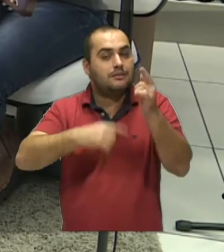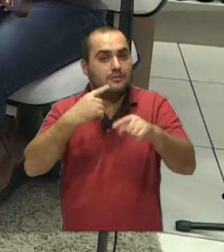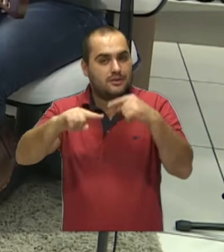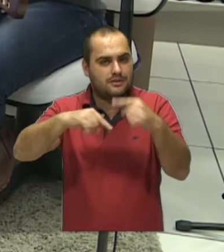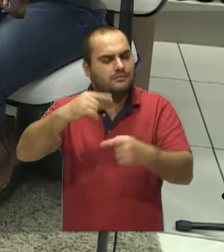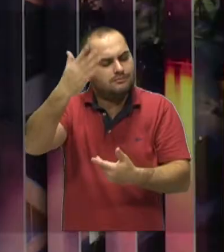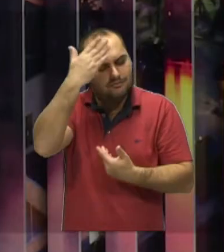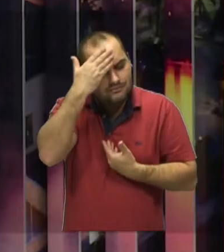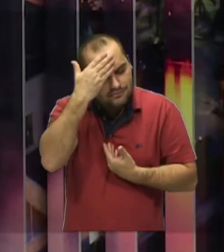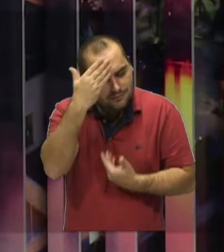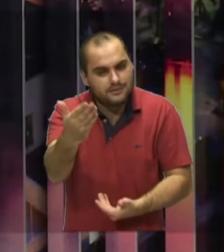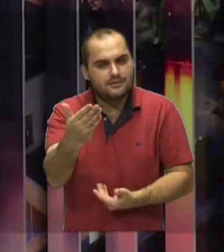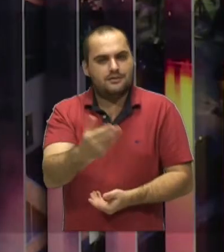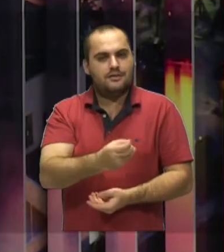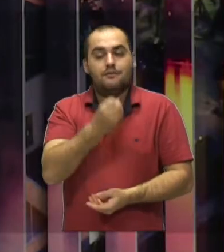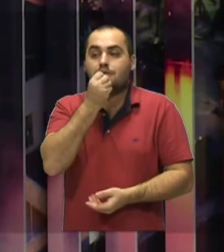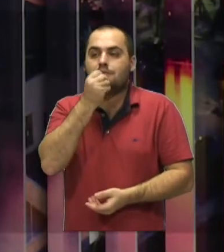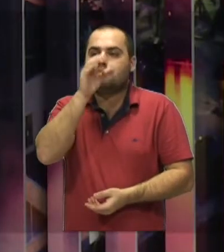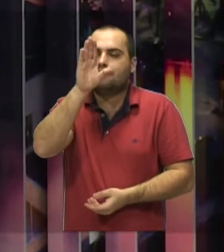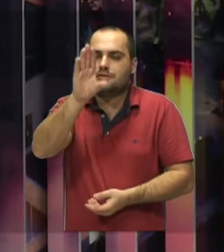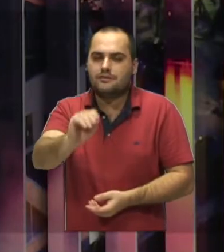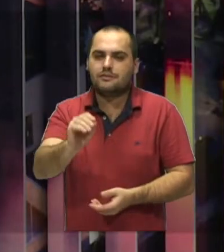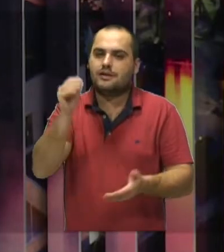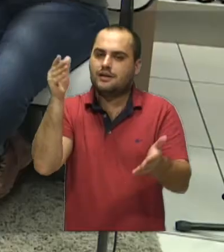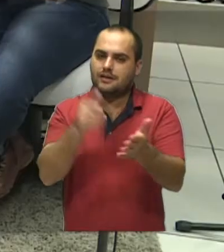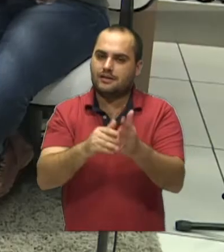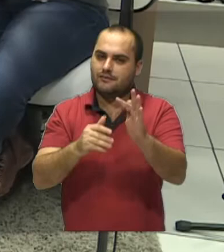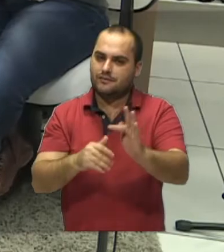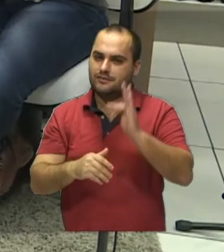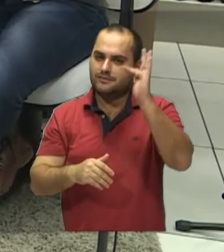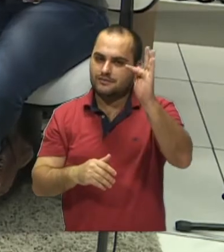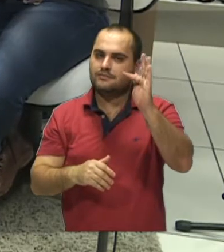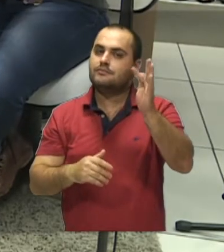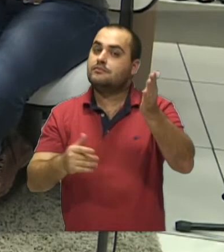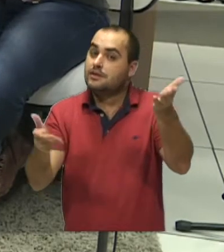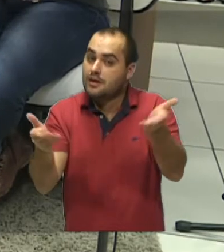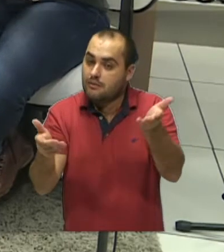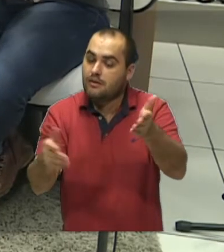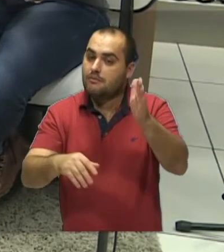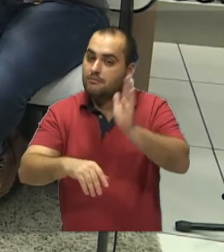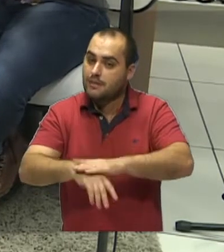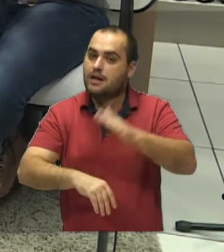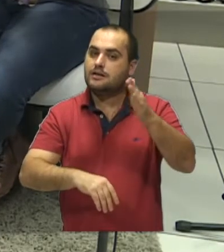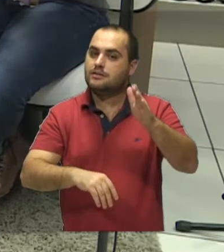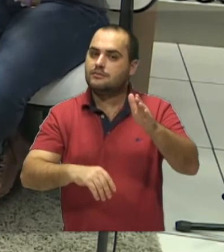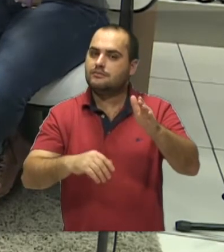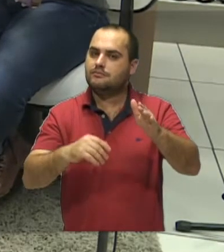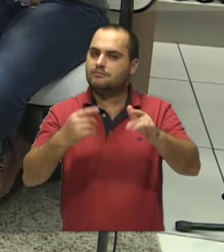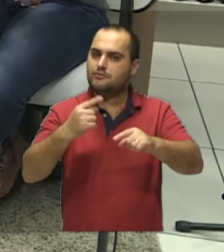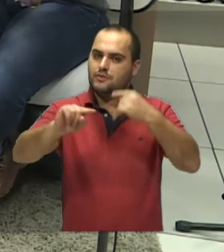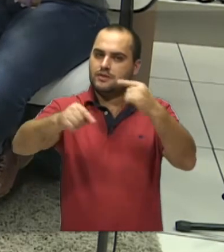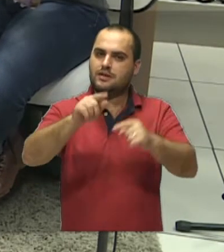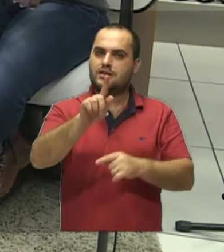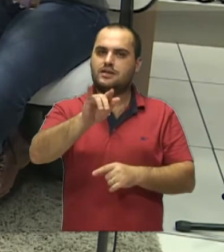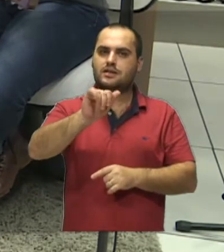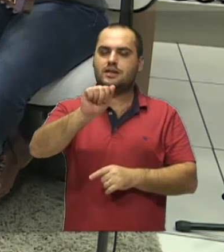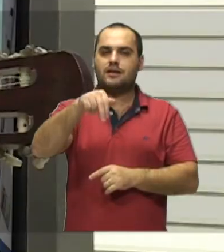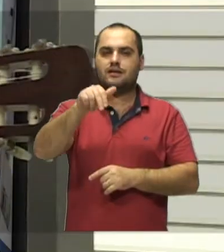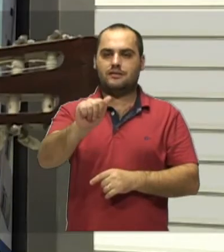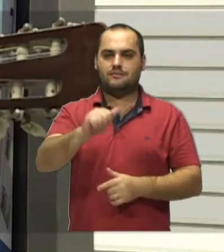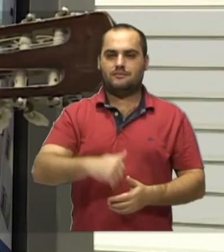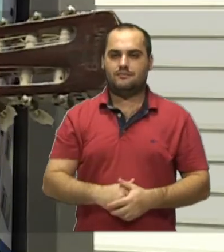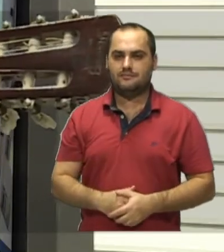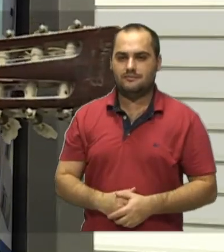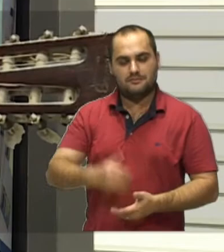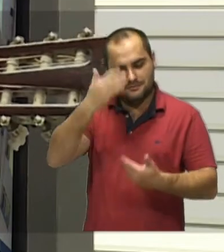Muito obrigado. Para você, uma boa noite e até a próxima. E vamos ficar um pouco mais com a suave música de Giana Cerne. Muito